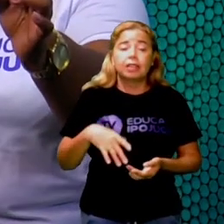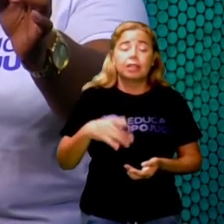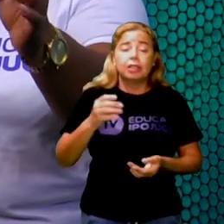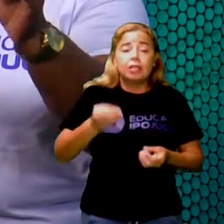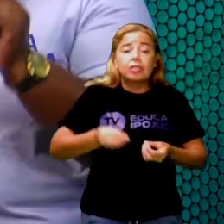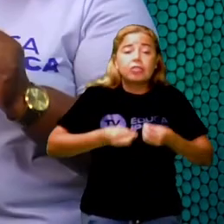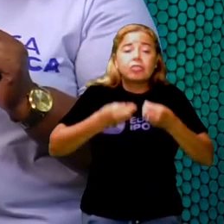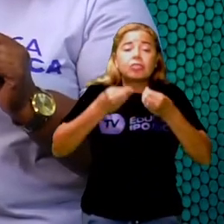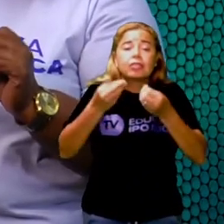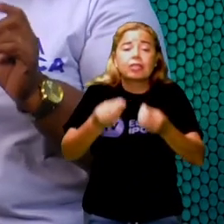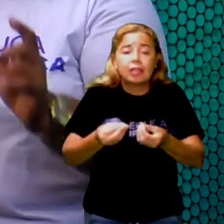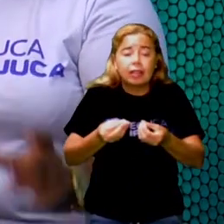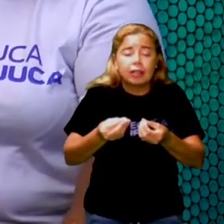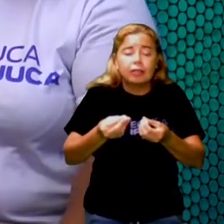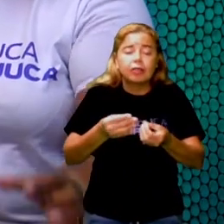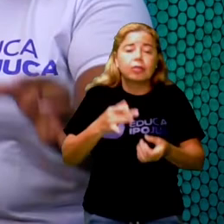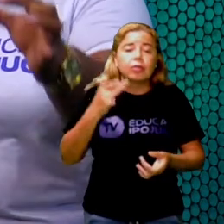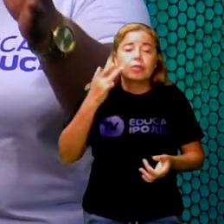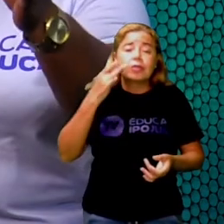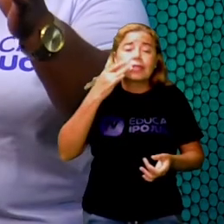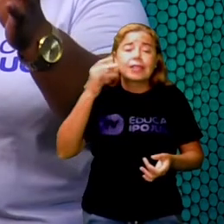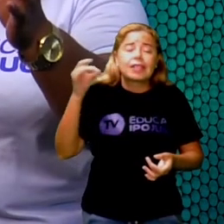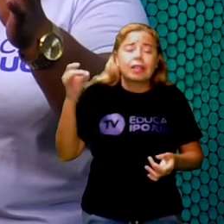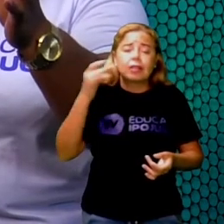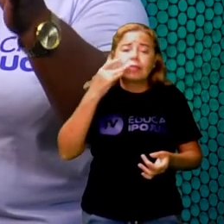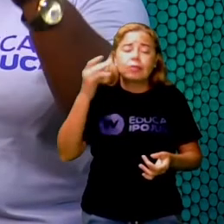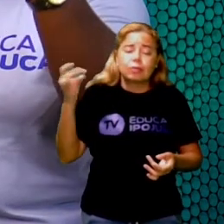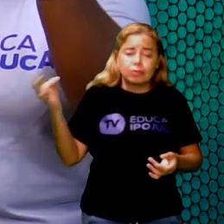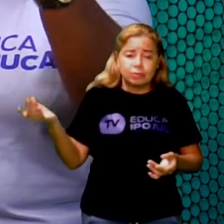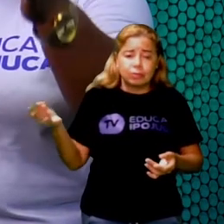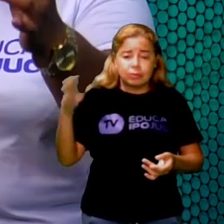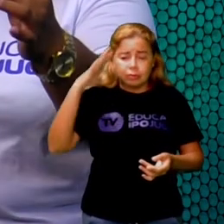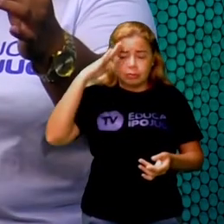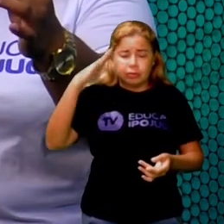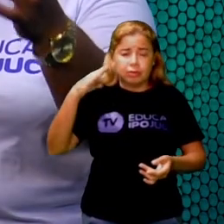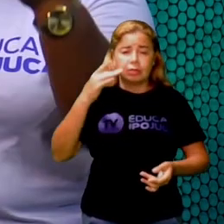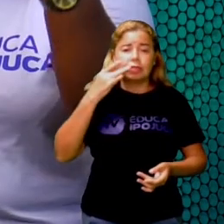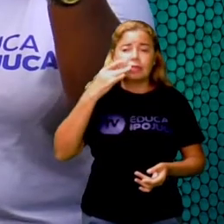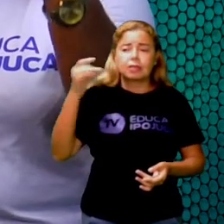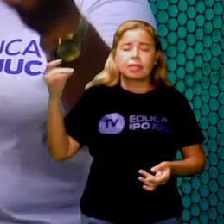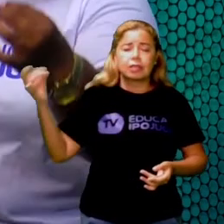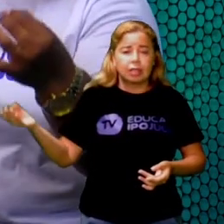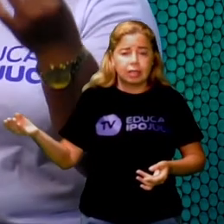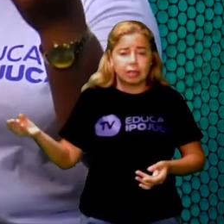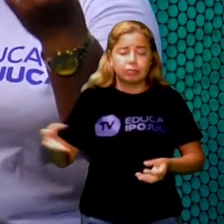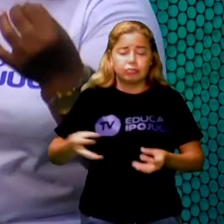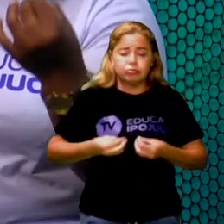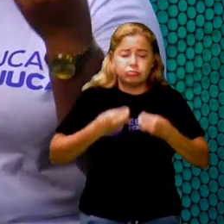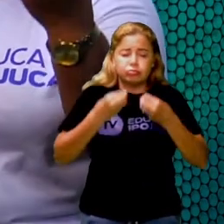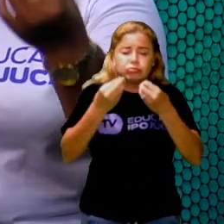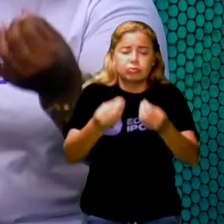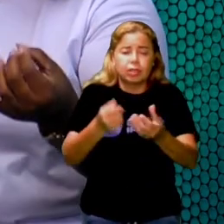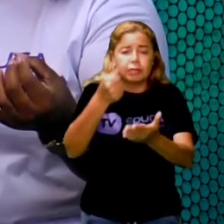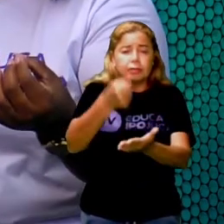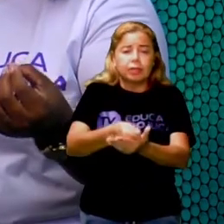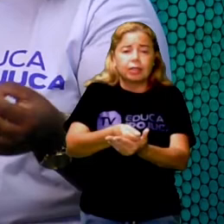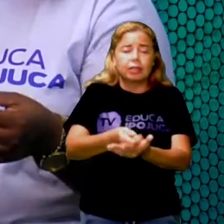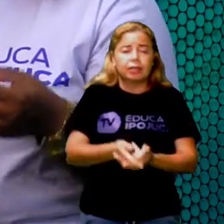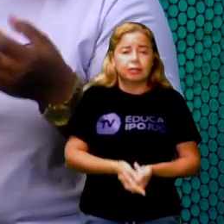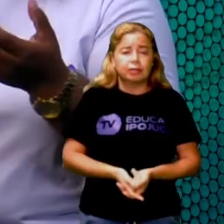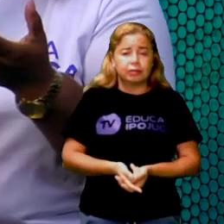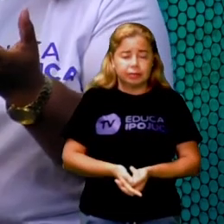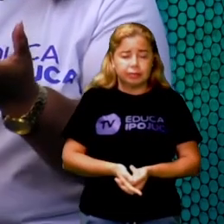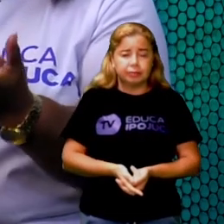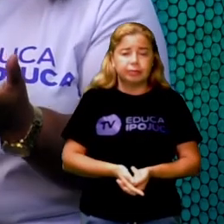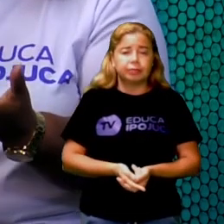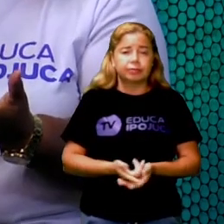sal. Isso mesmo. Eles recebiam sal como forma de